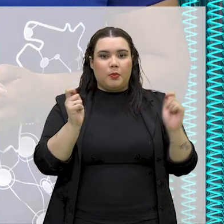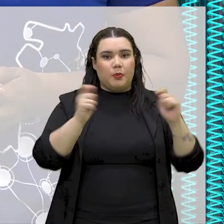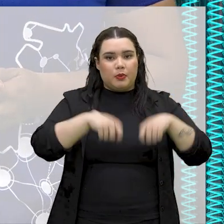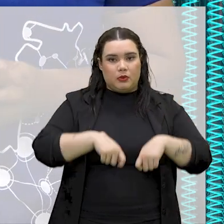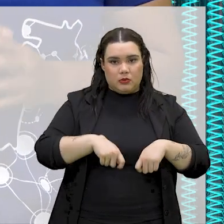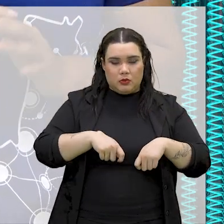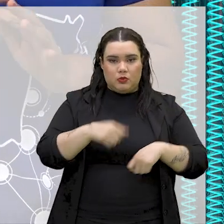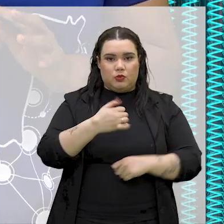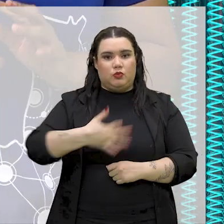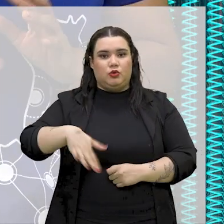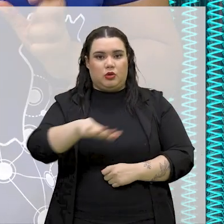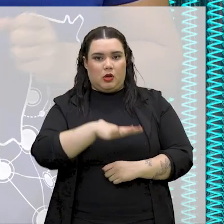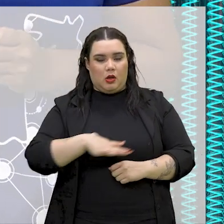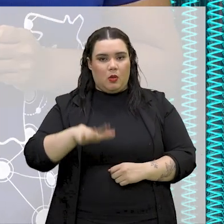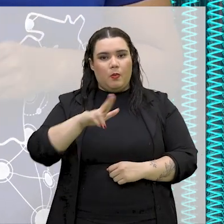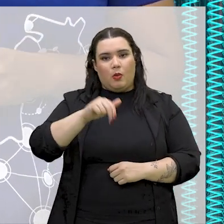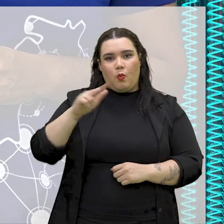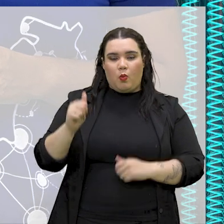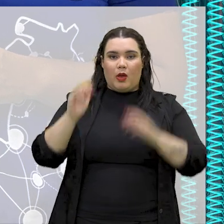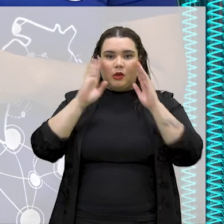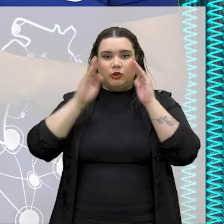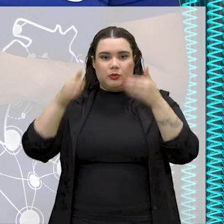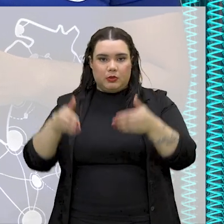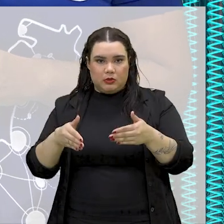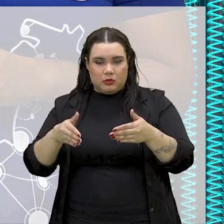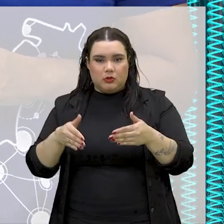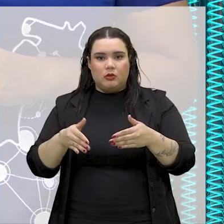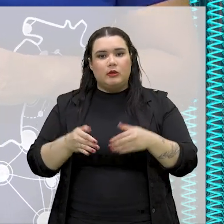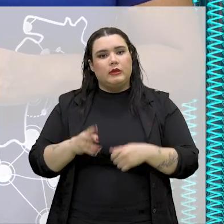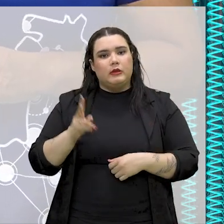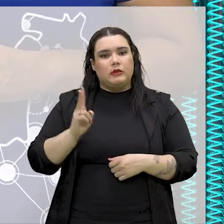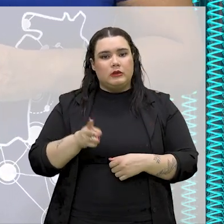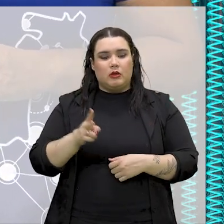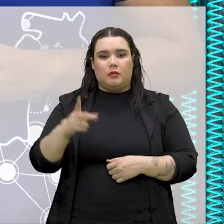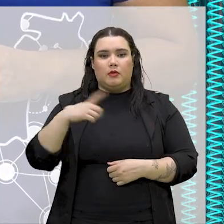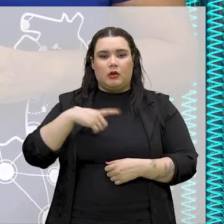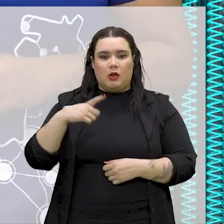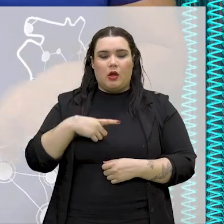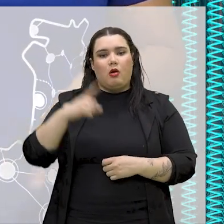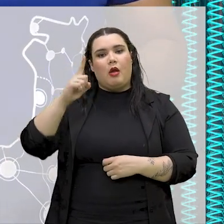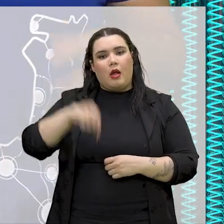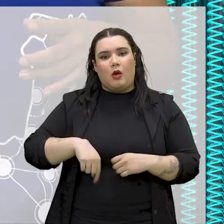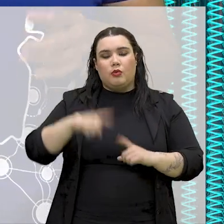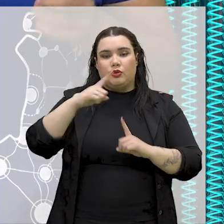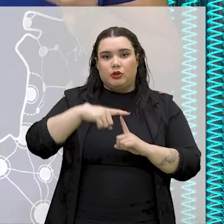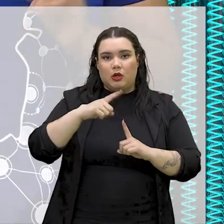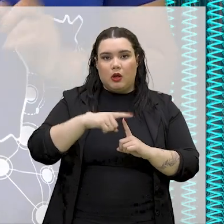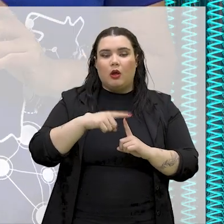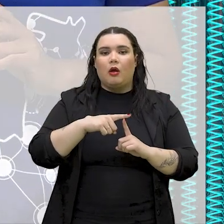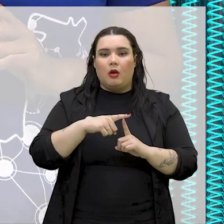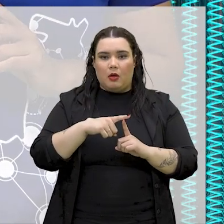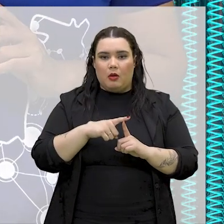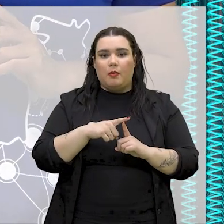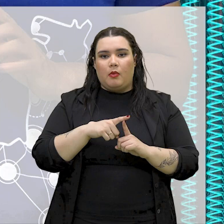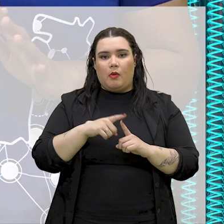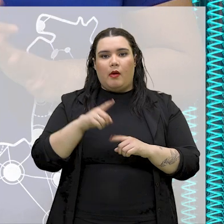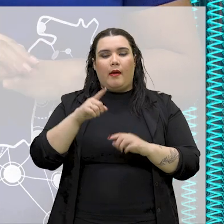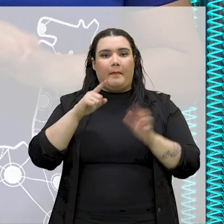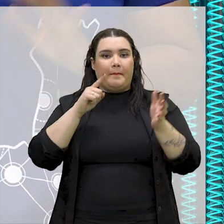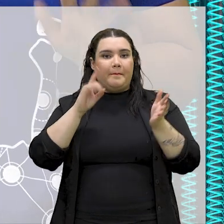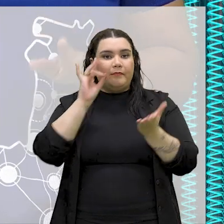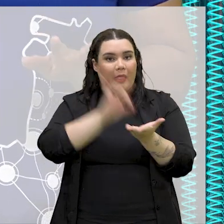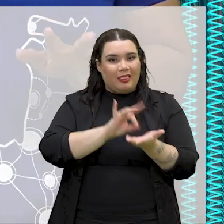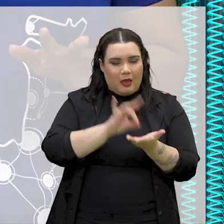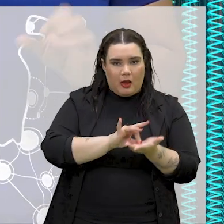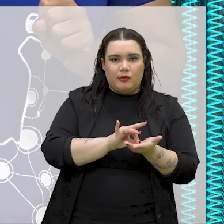em geral, sempre observando que vem na forma afirmativa. Quando é pedidos,